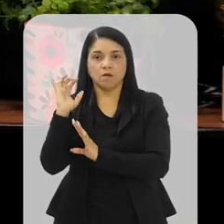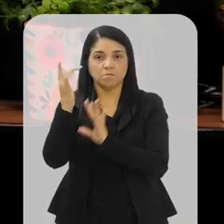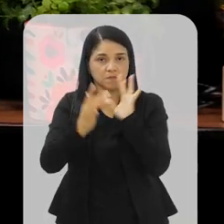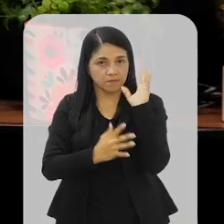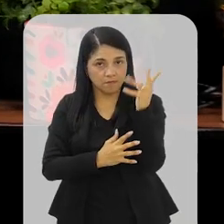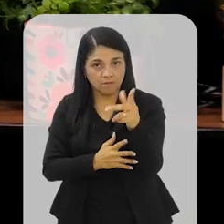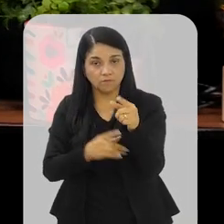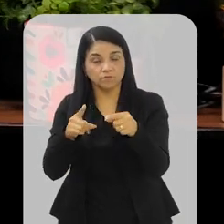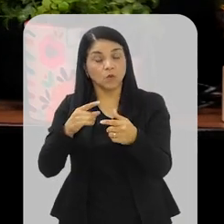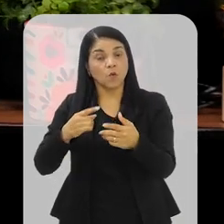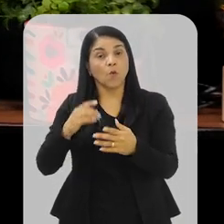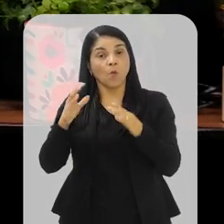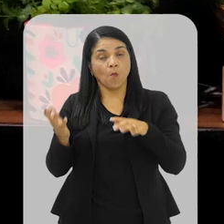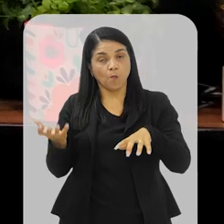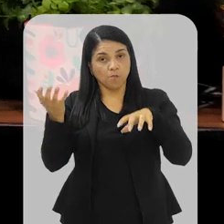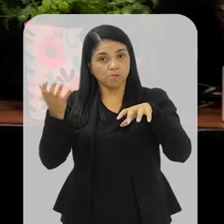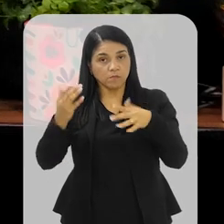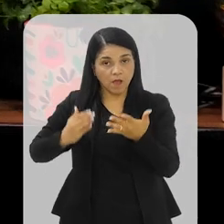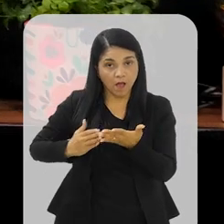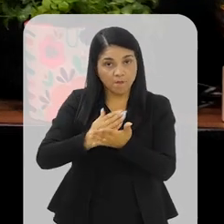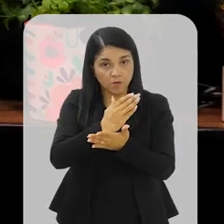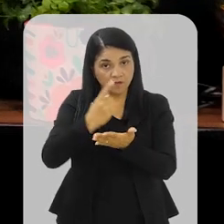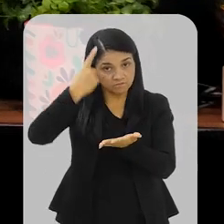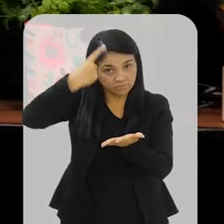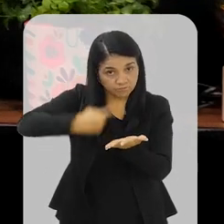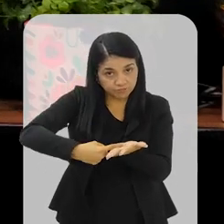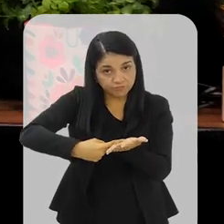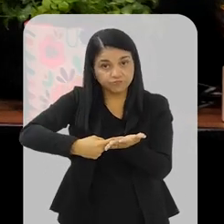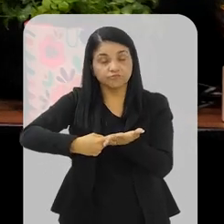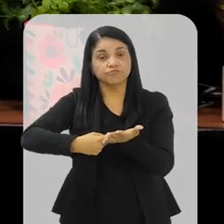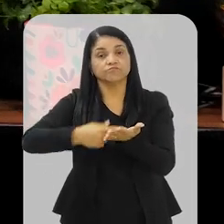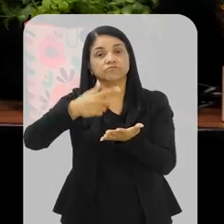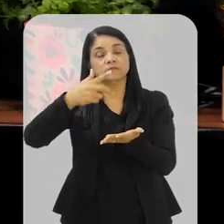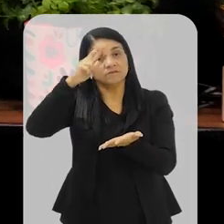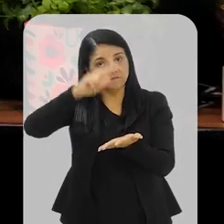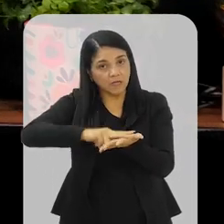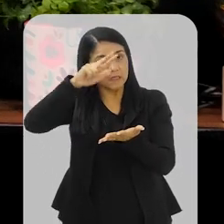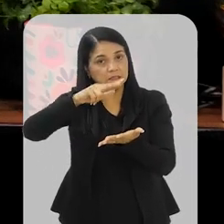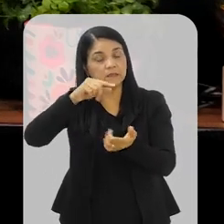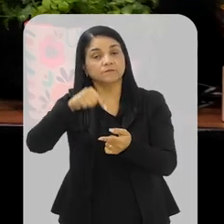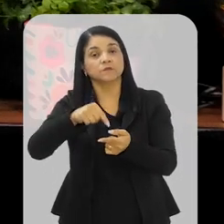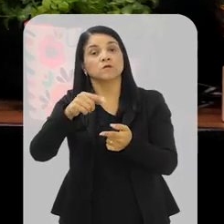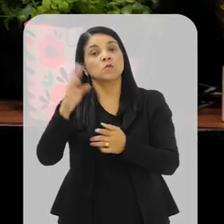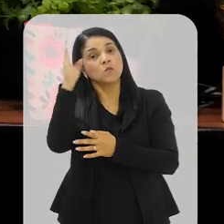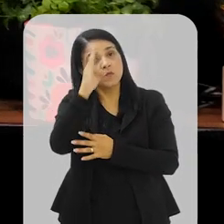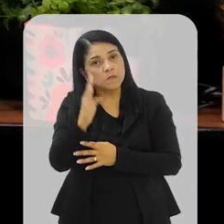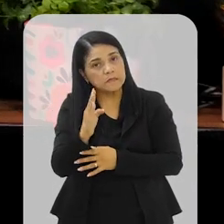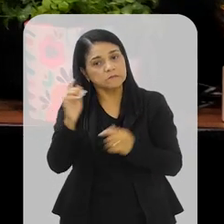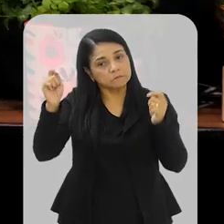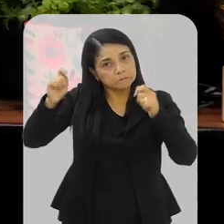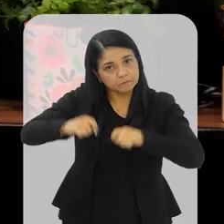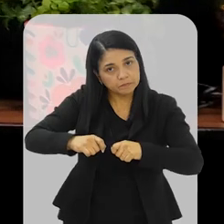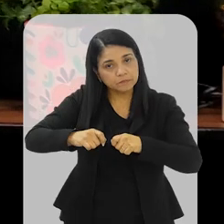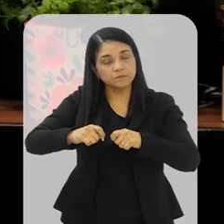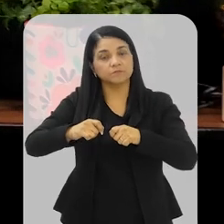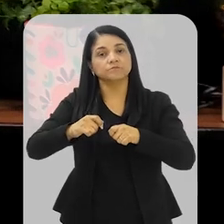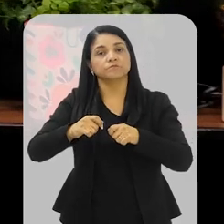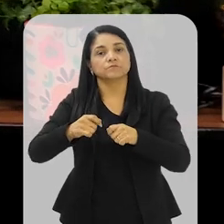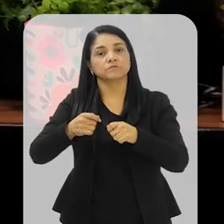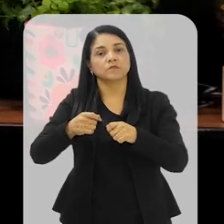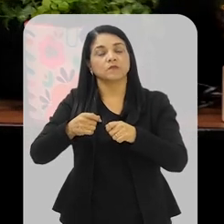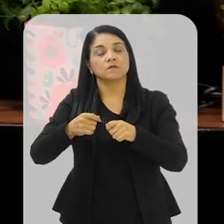congresso a prova determinado tratado ele traz a possibilidade do Brasil não só